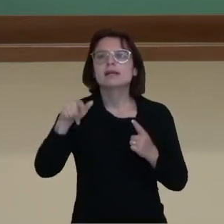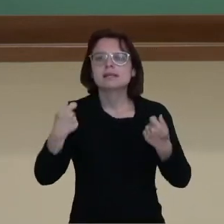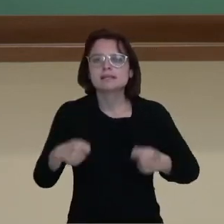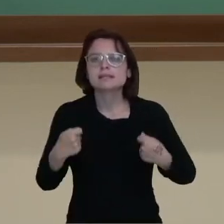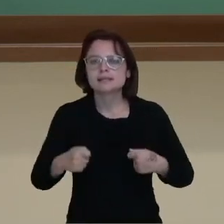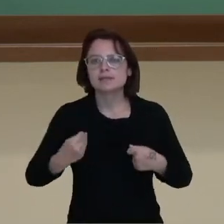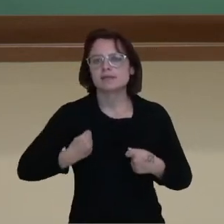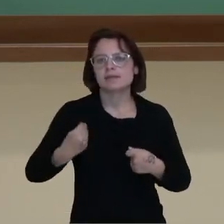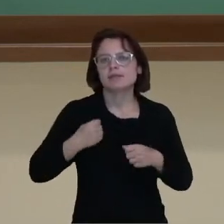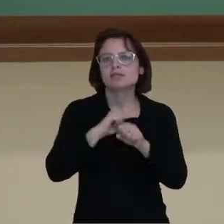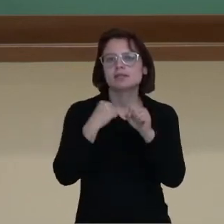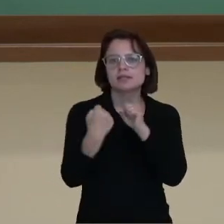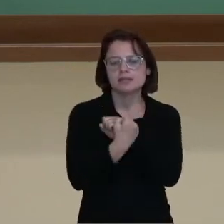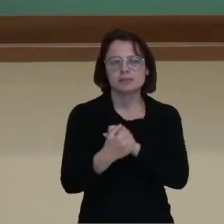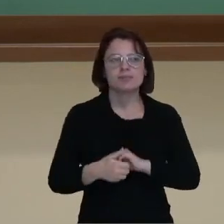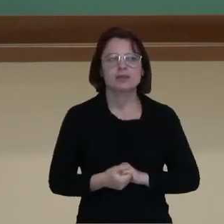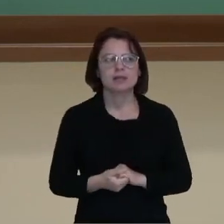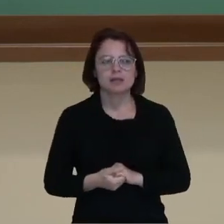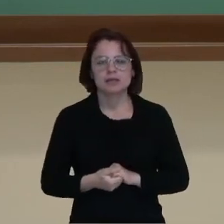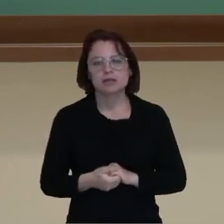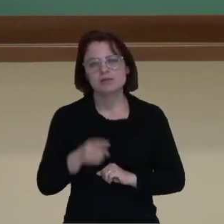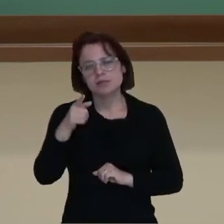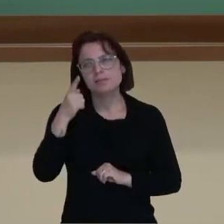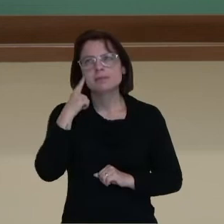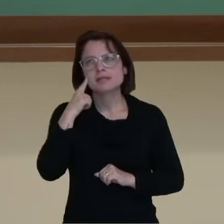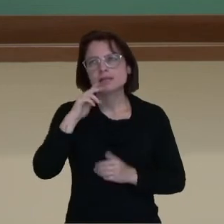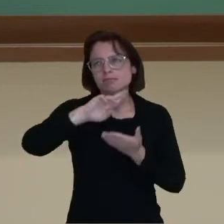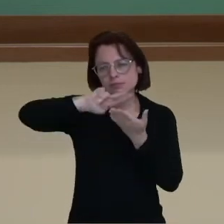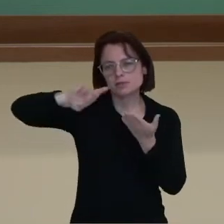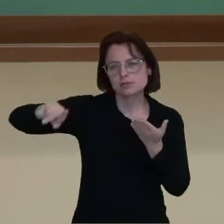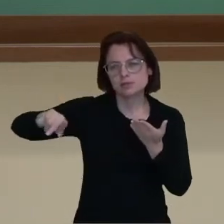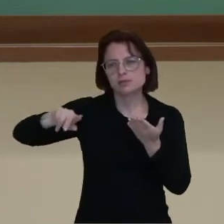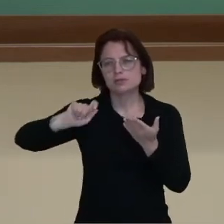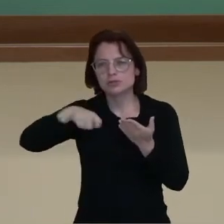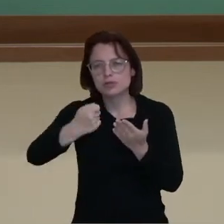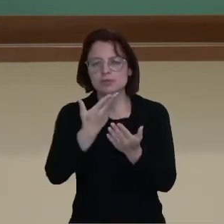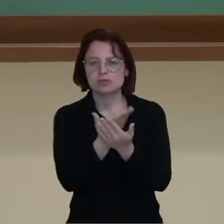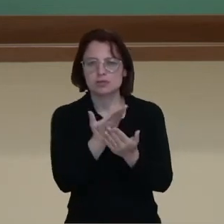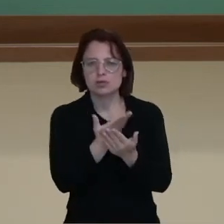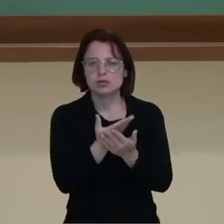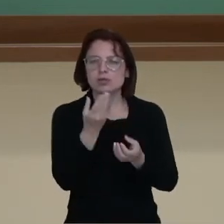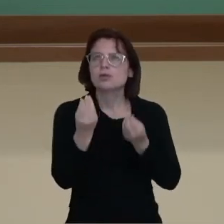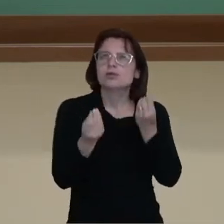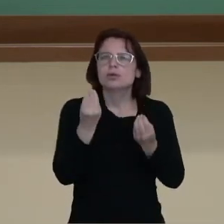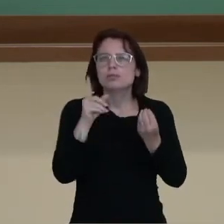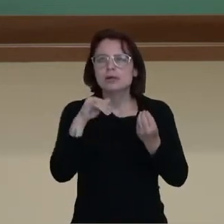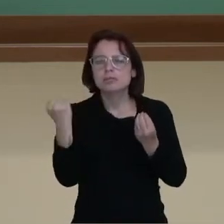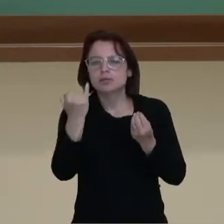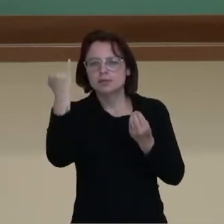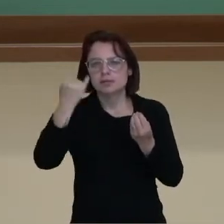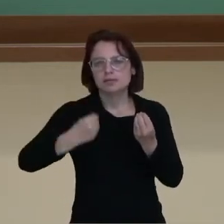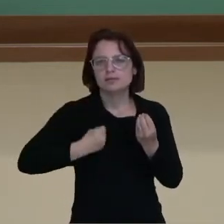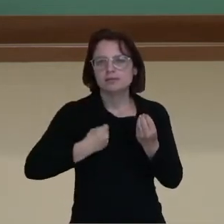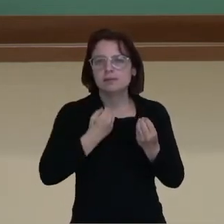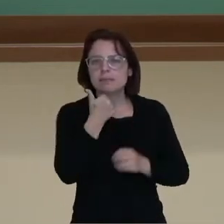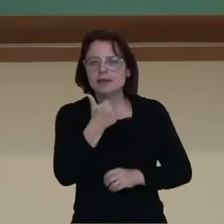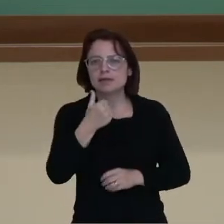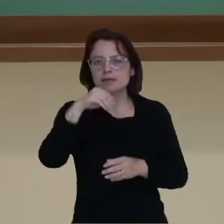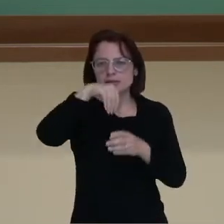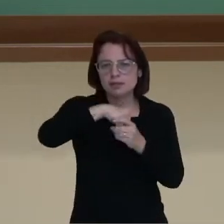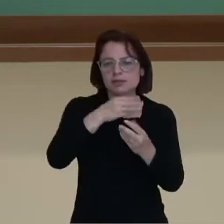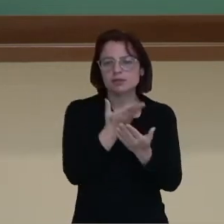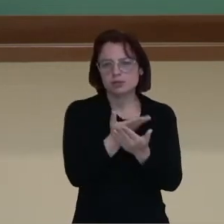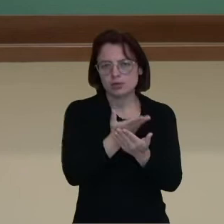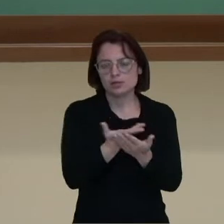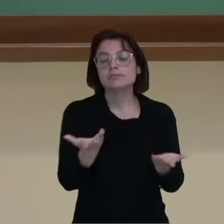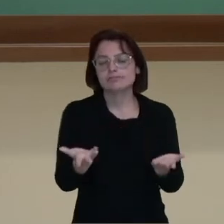para viver em sociedade? Talvez você pode pensar dentro da escola, né? O que é importante para que eu conviva bem dentro